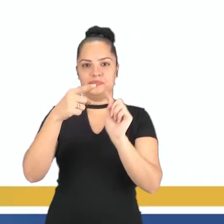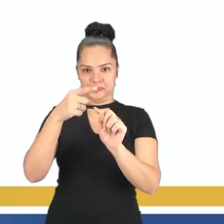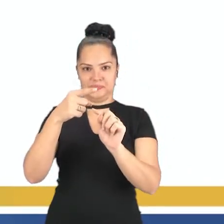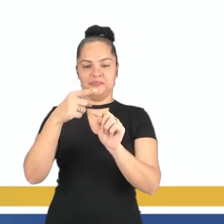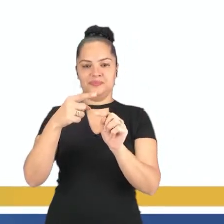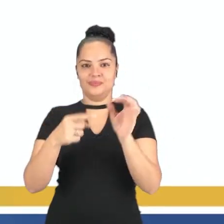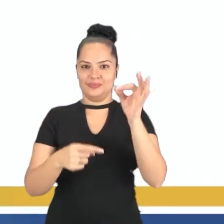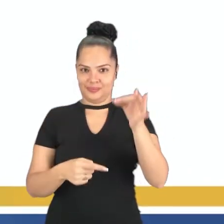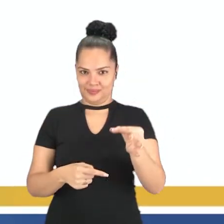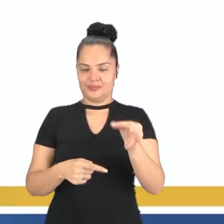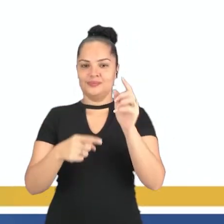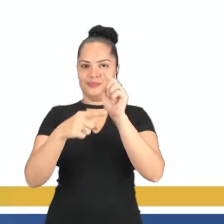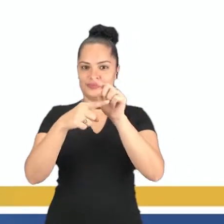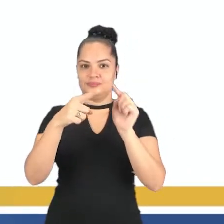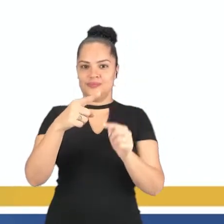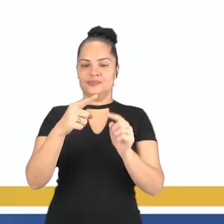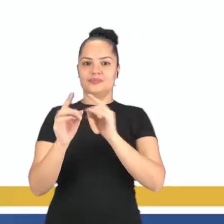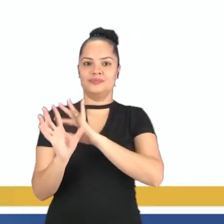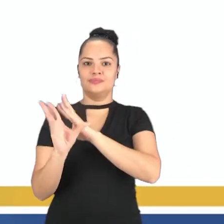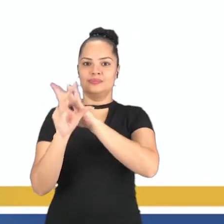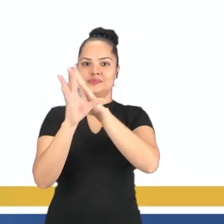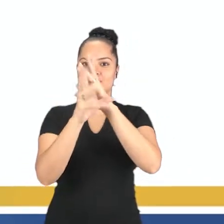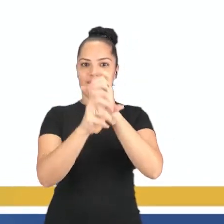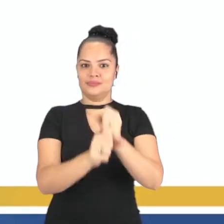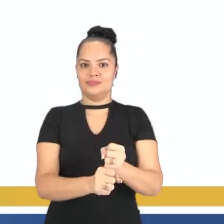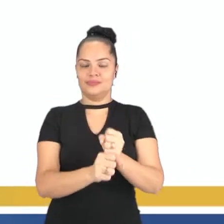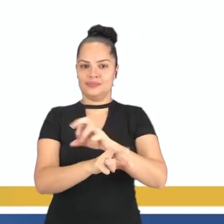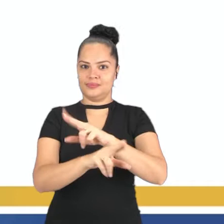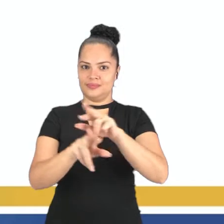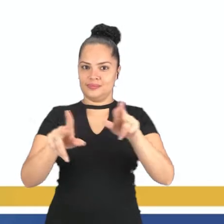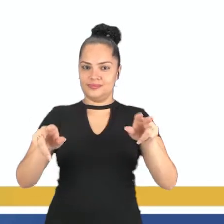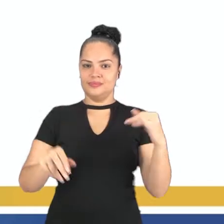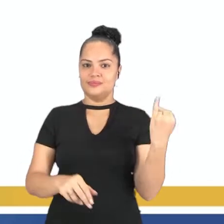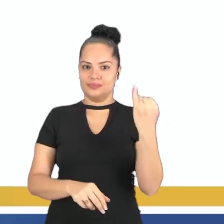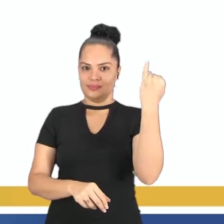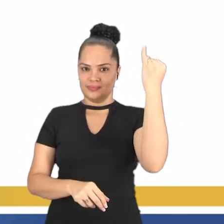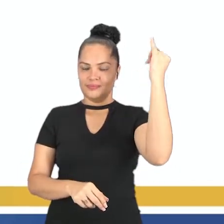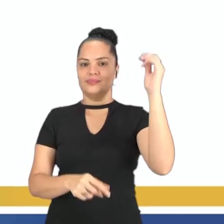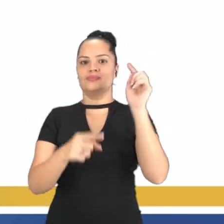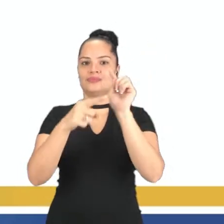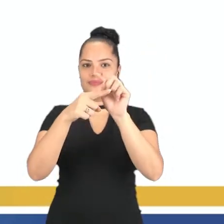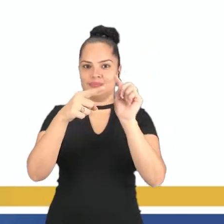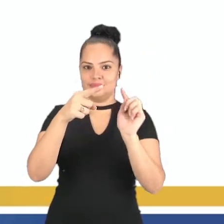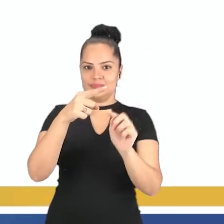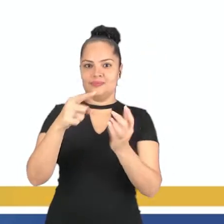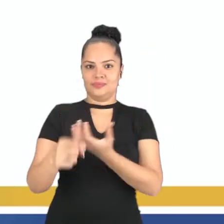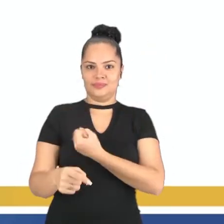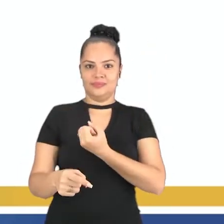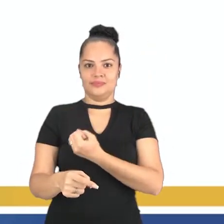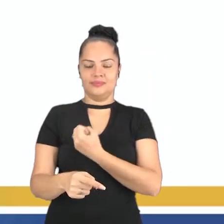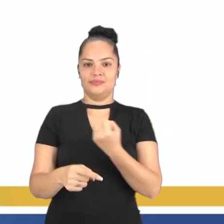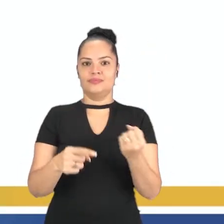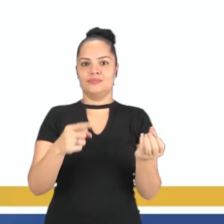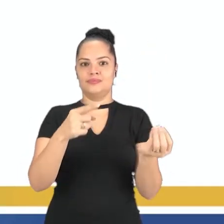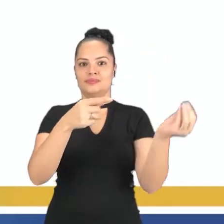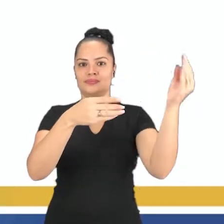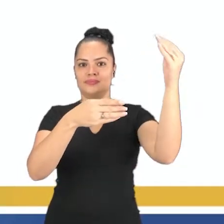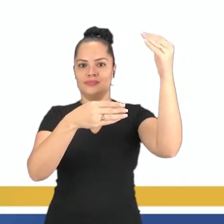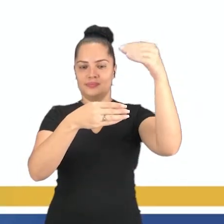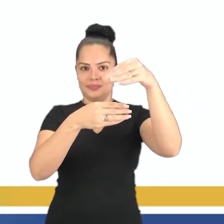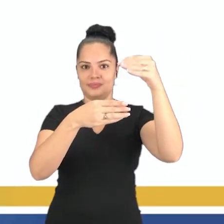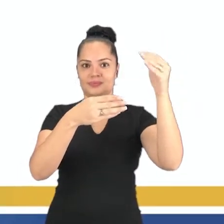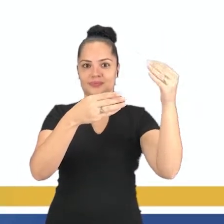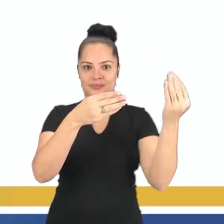A divisão é uma das 4 operações fundamentais. Consiste em dividir dois números, o dividendo e o divisor,